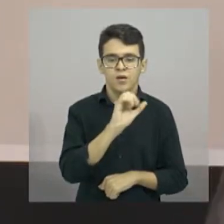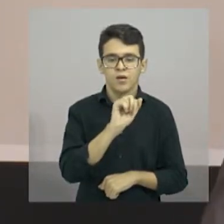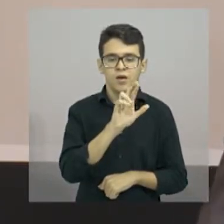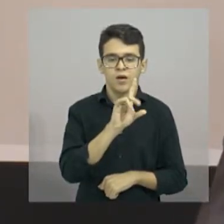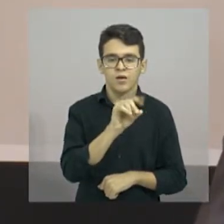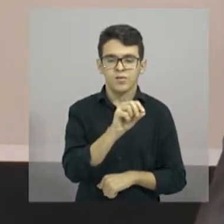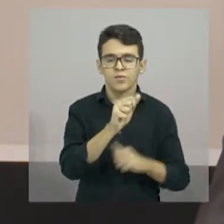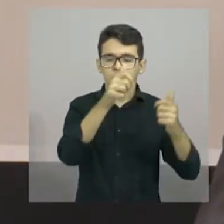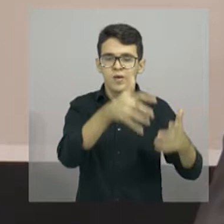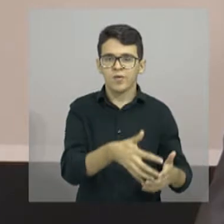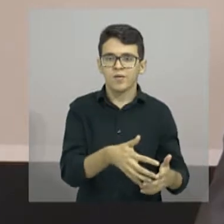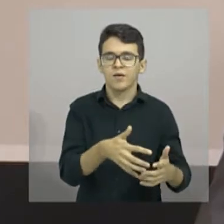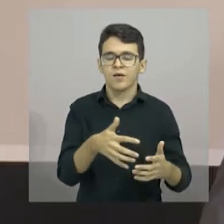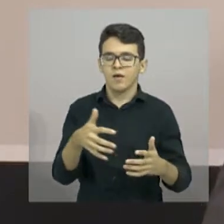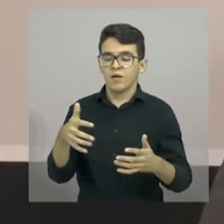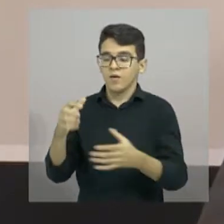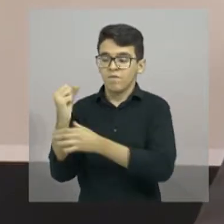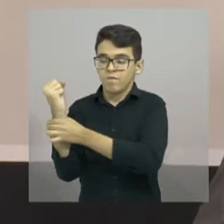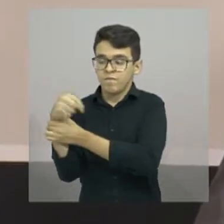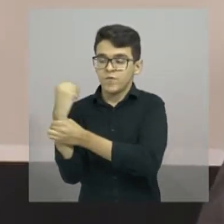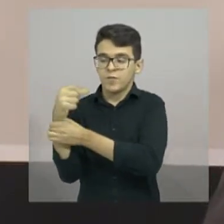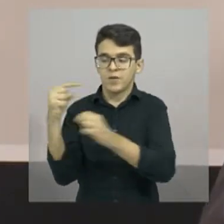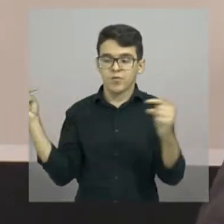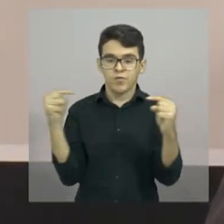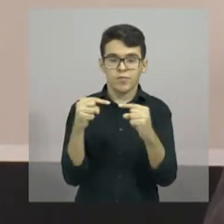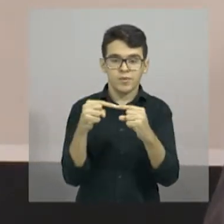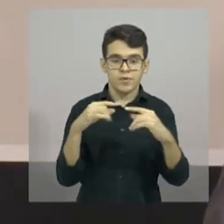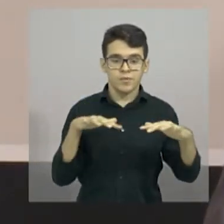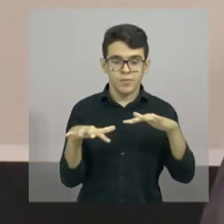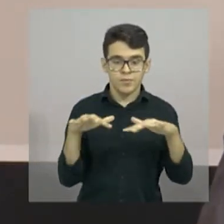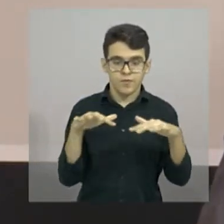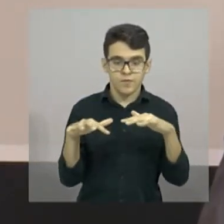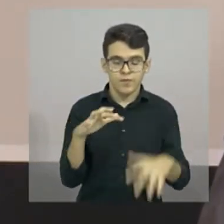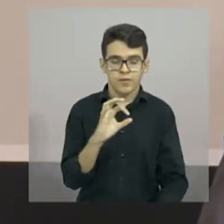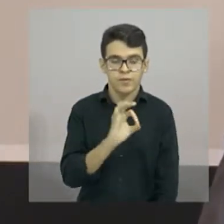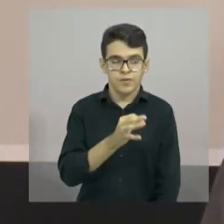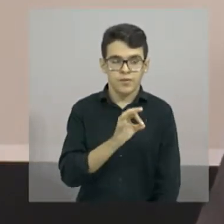o movimento. O movimento. Né? E aí tem alguns